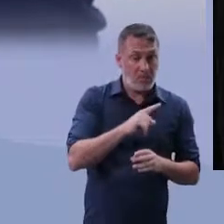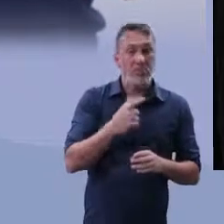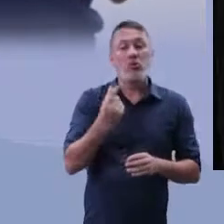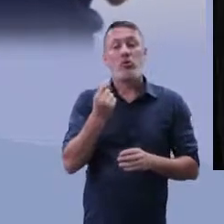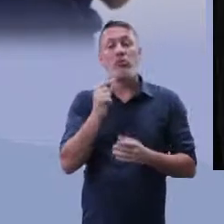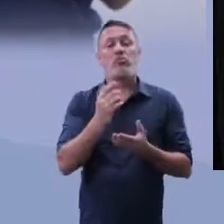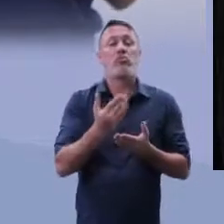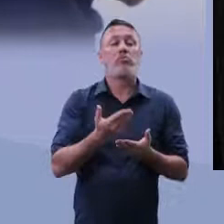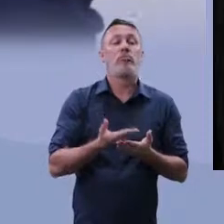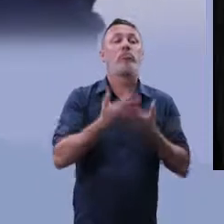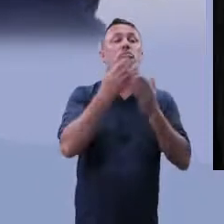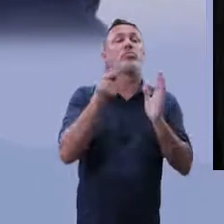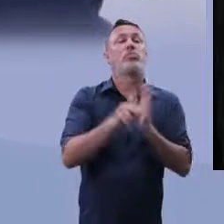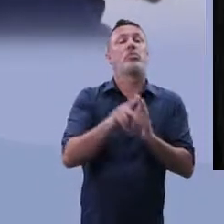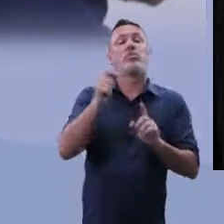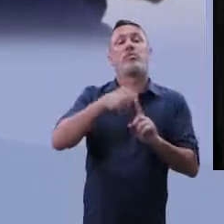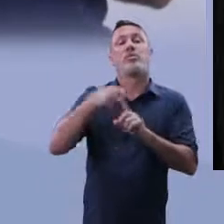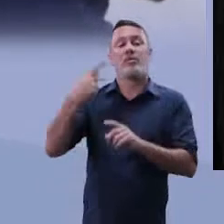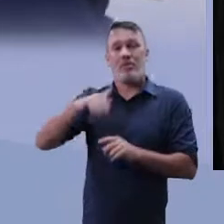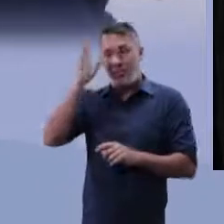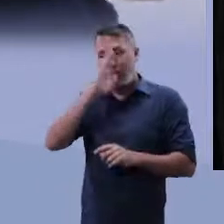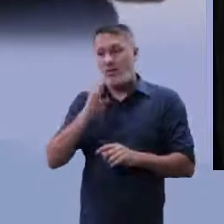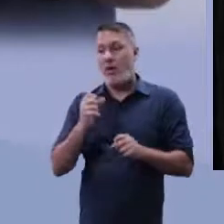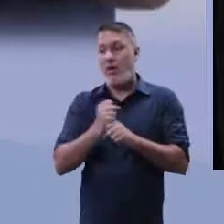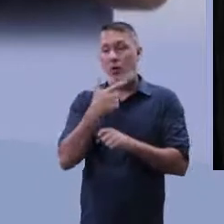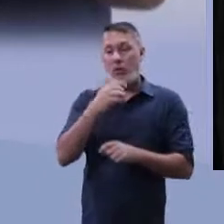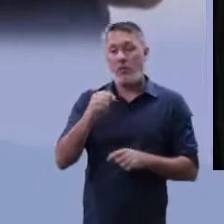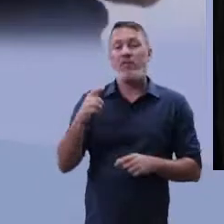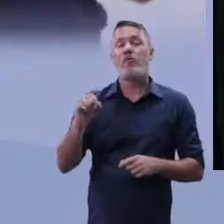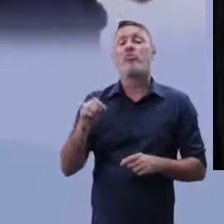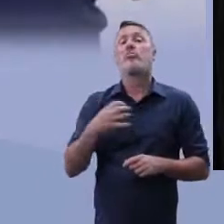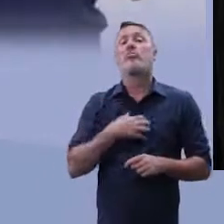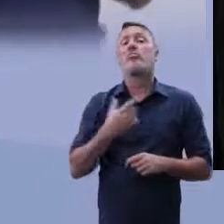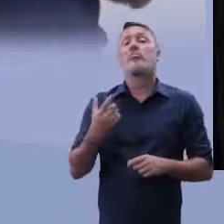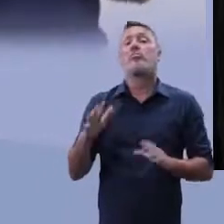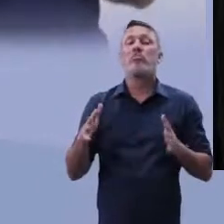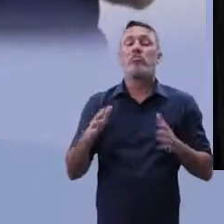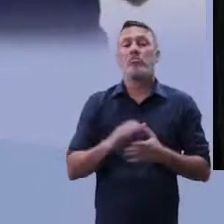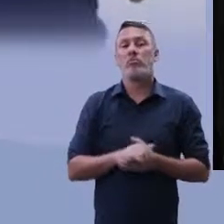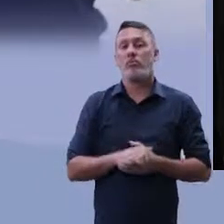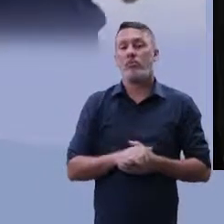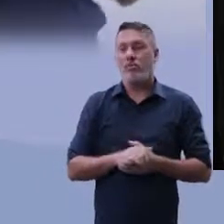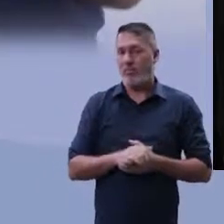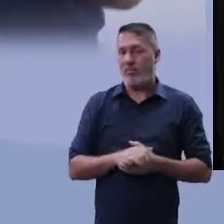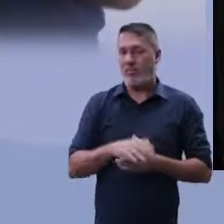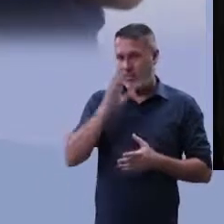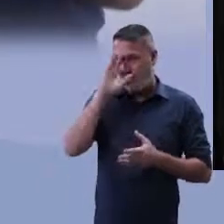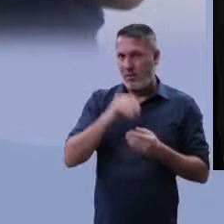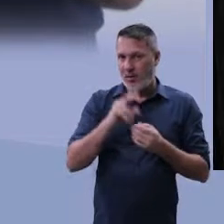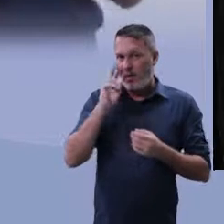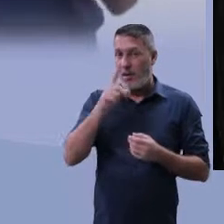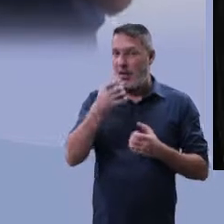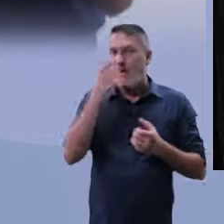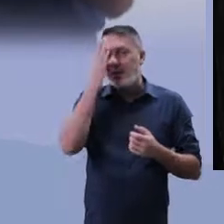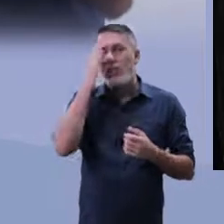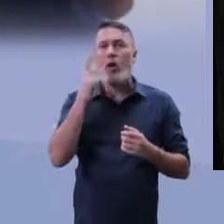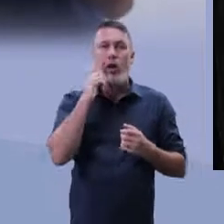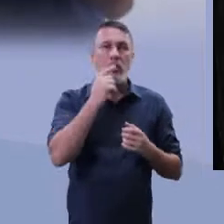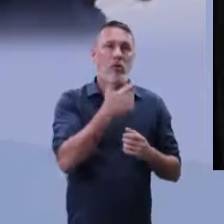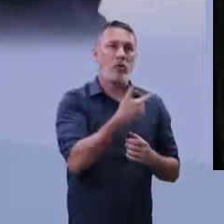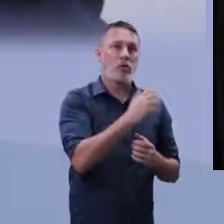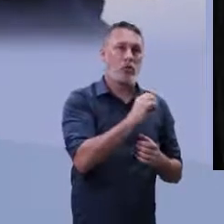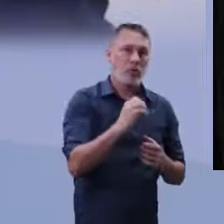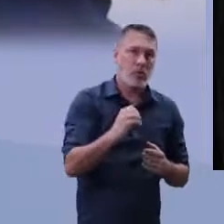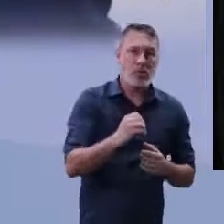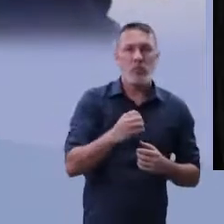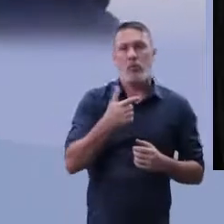se realizem, o rendimento médio mensal dos brasileiros em 2020 será de... Pegou a visão, meu hacker? O